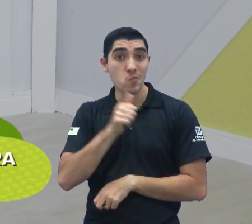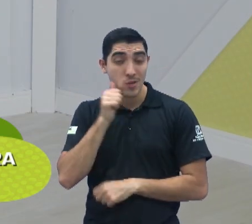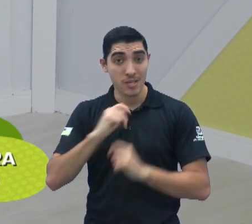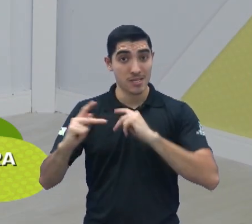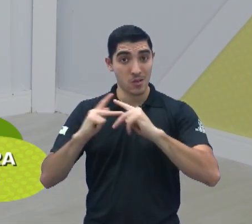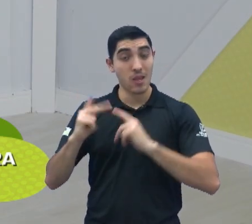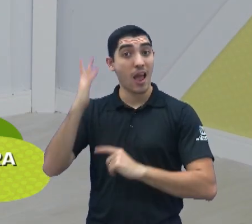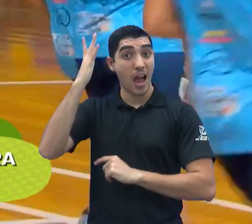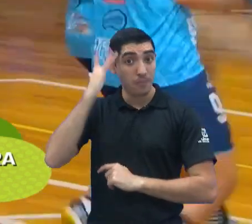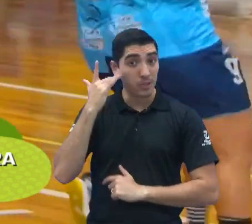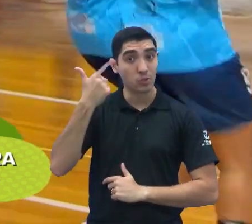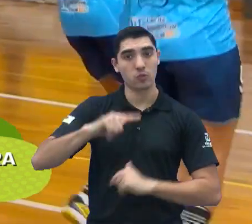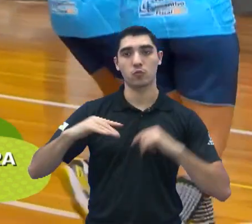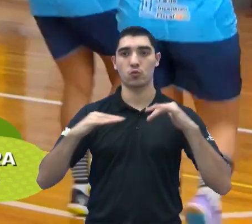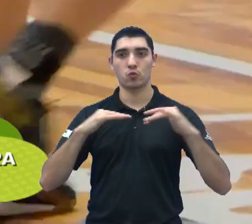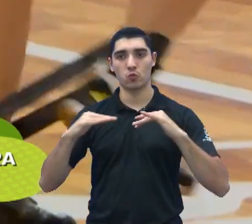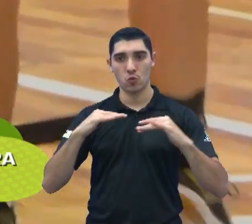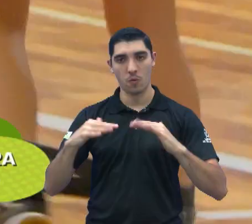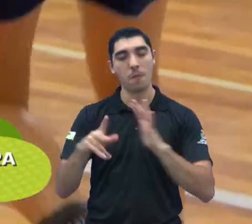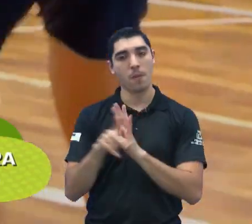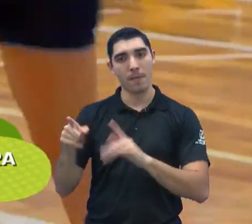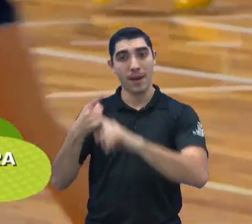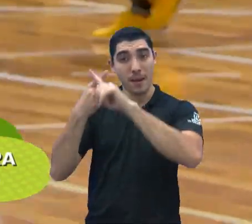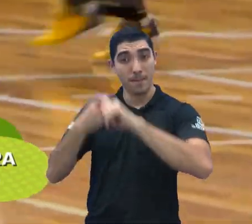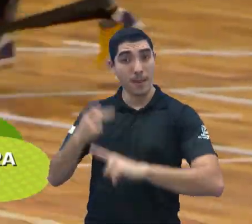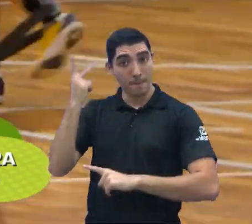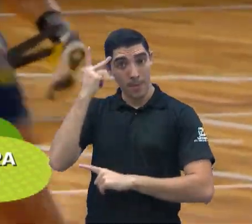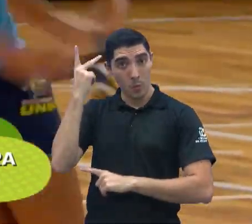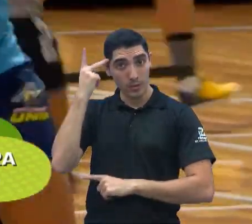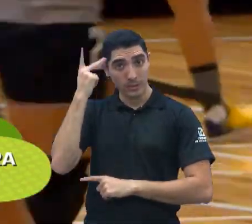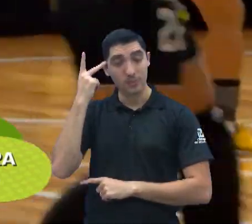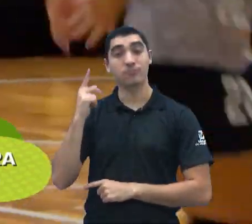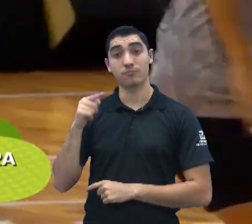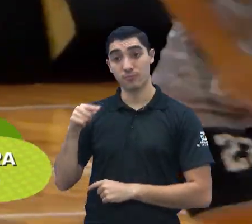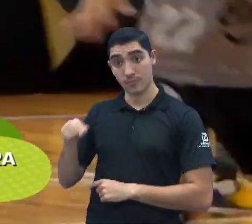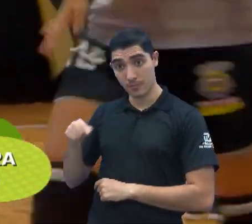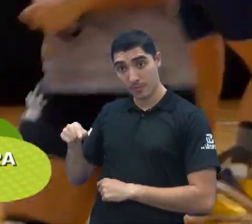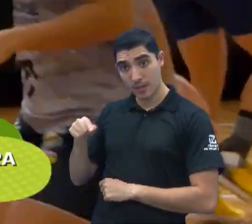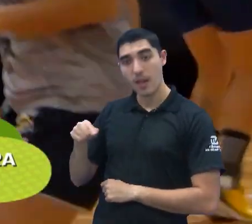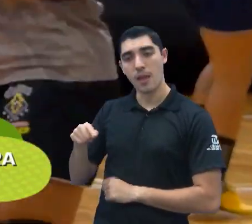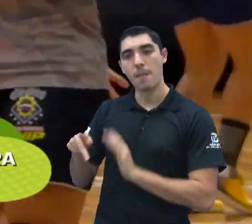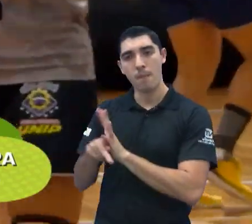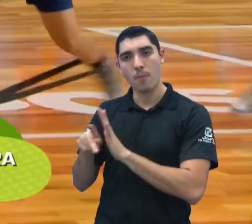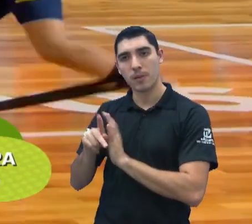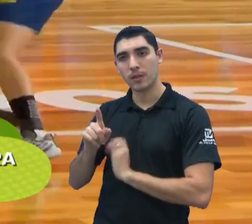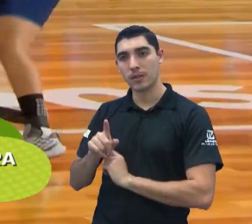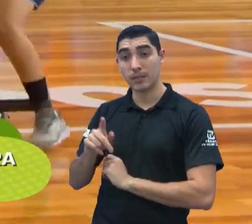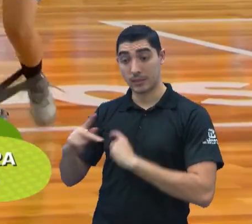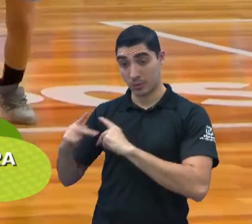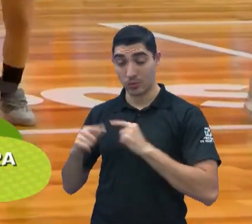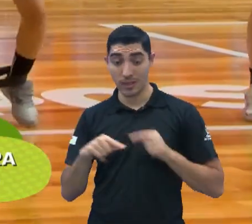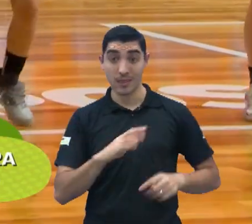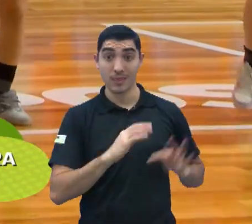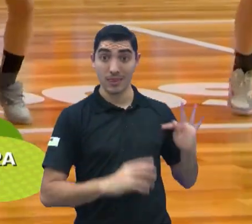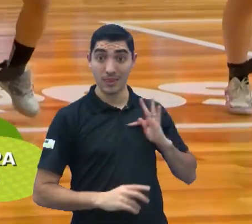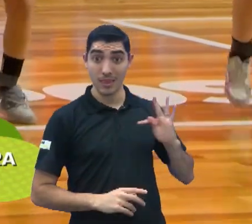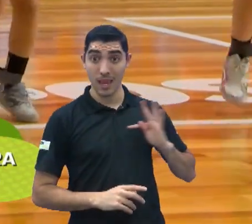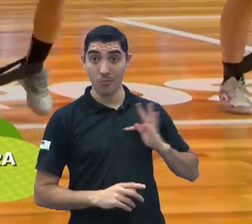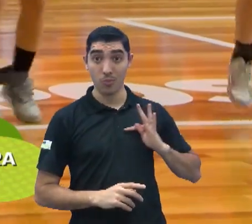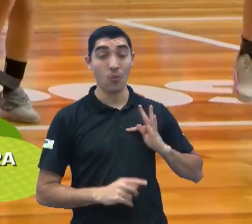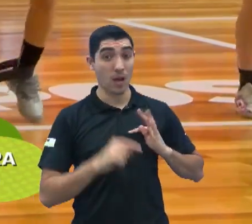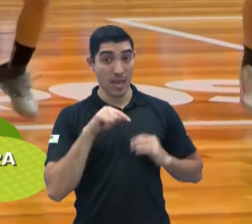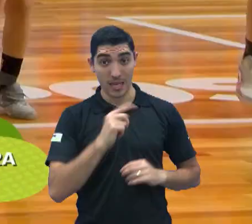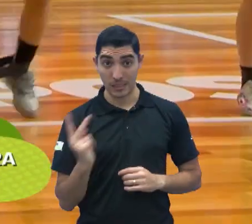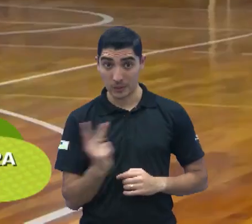amanhã, pela 6ª rodada do Campeonato Paulista, e vai enfrentar o Taboão da Serra, o encontro das duas equipes que lideram o estadual com